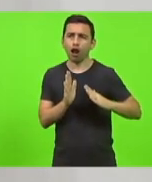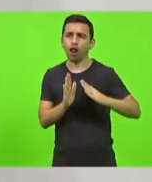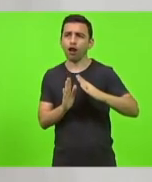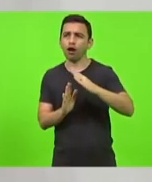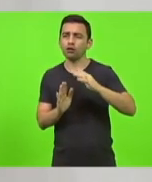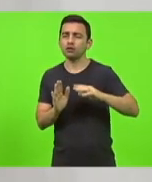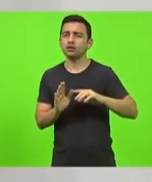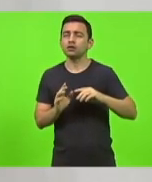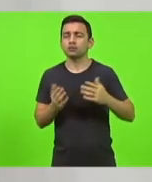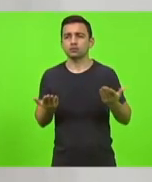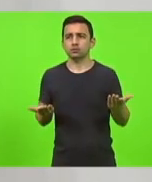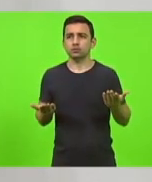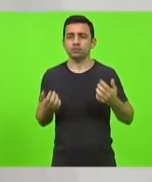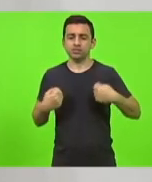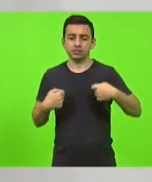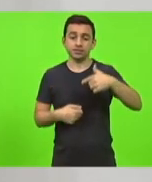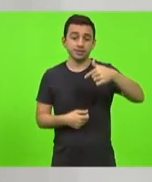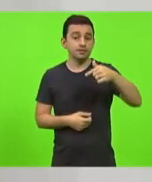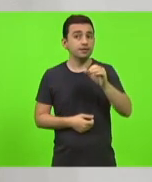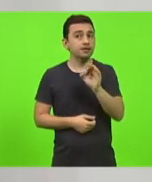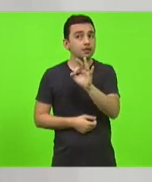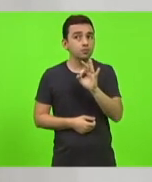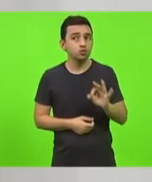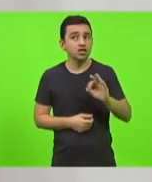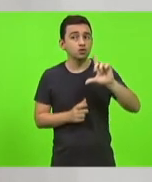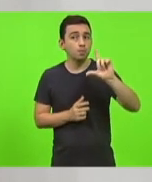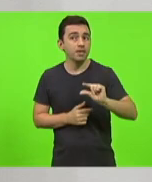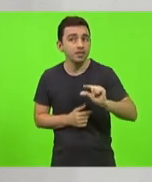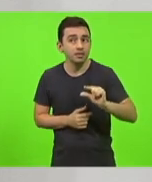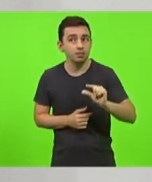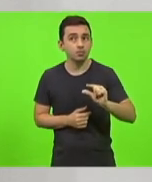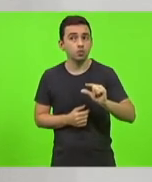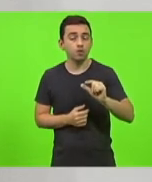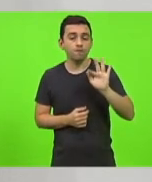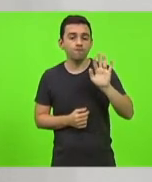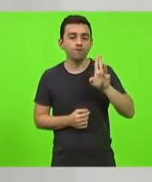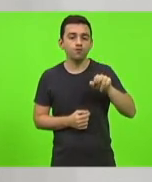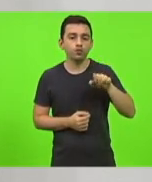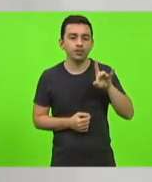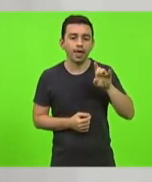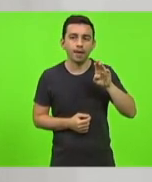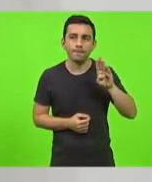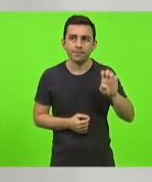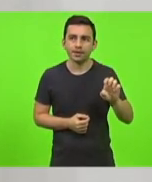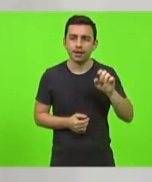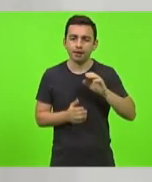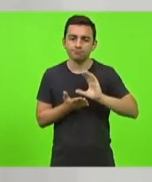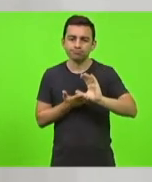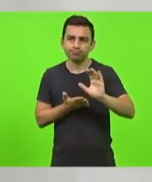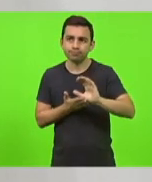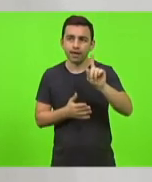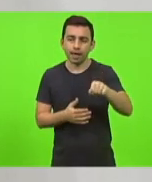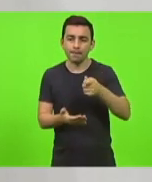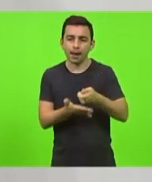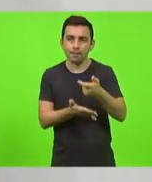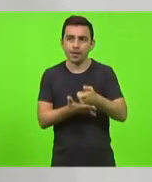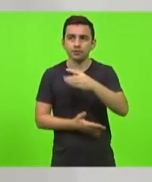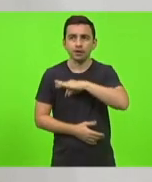temos que aplicar 70% no mínimo do Fundeb com folha de